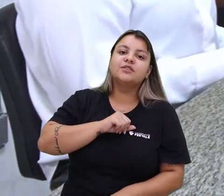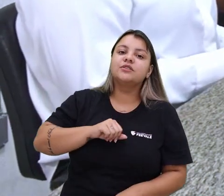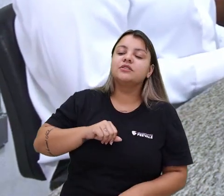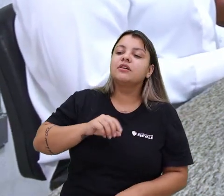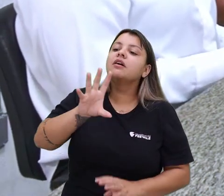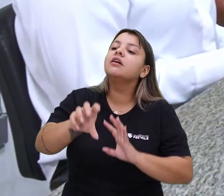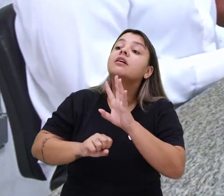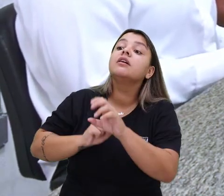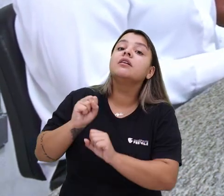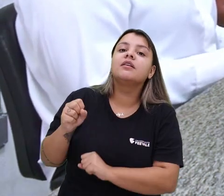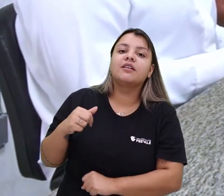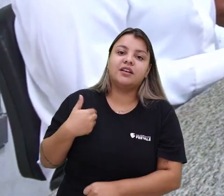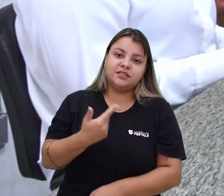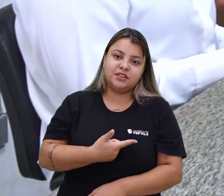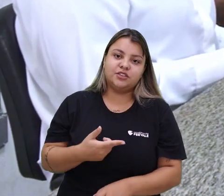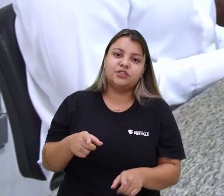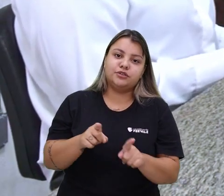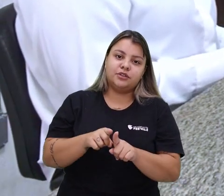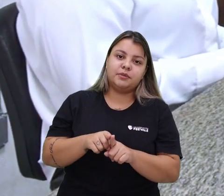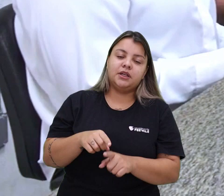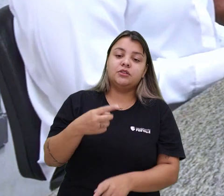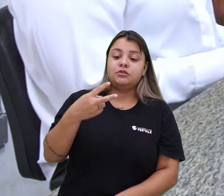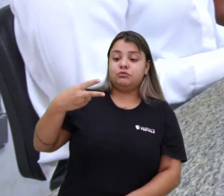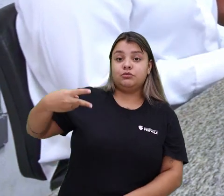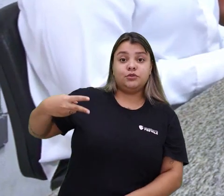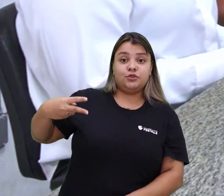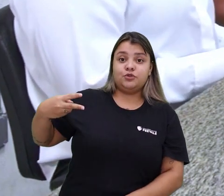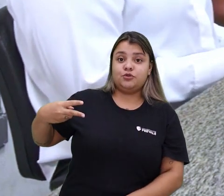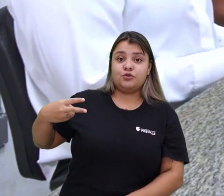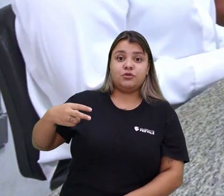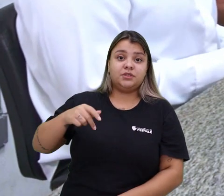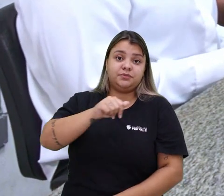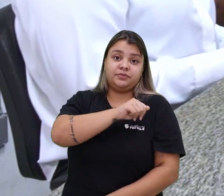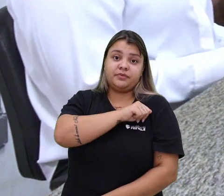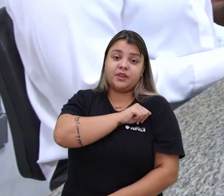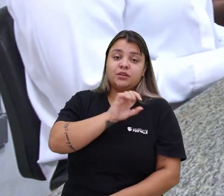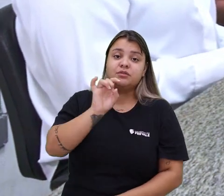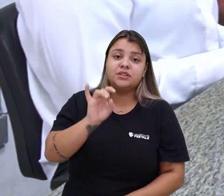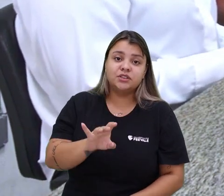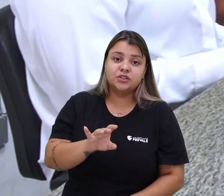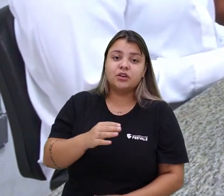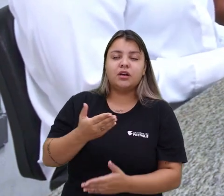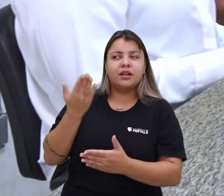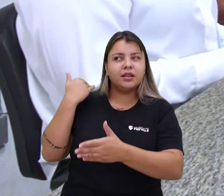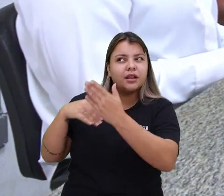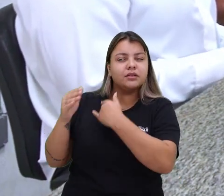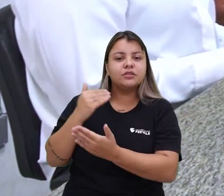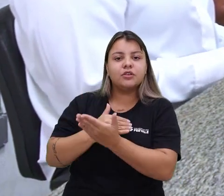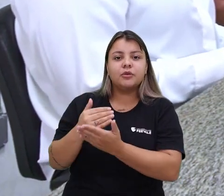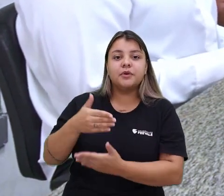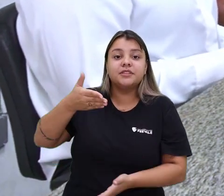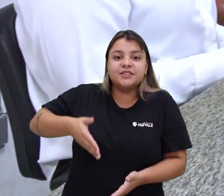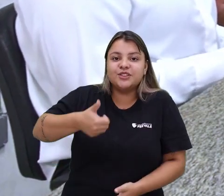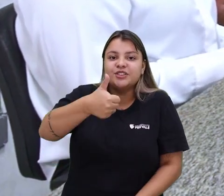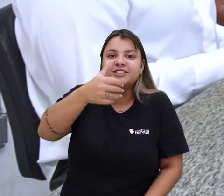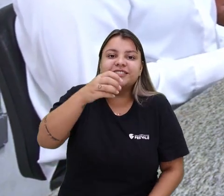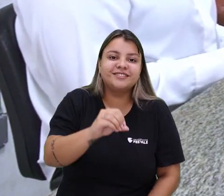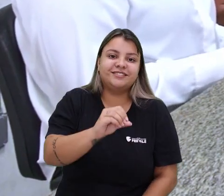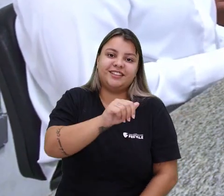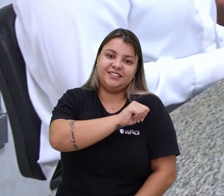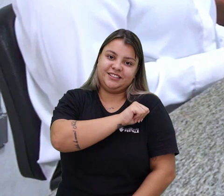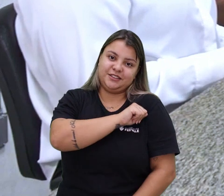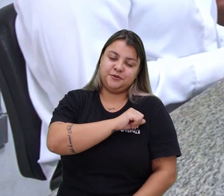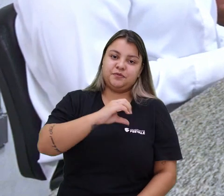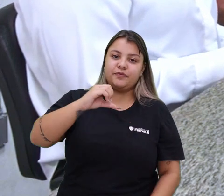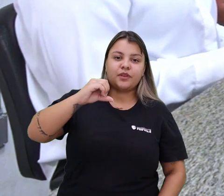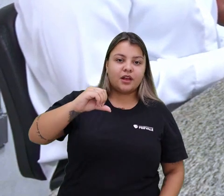essa essa dinâmica então nós tínhamos duas alunas só que eu arrumei lá no começo que foi a Ana e a thí e hoje nós temos 10 né então